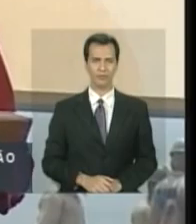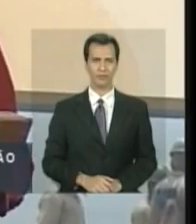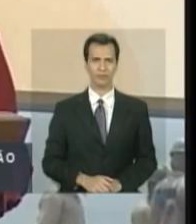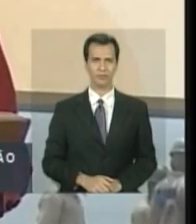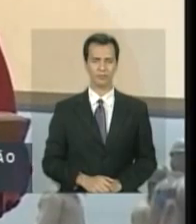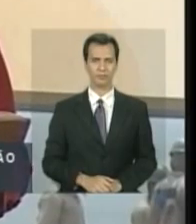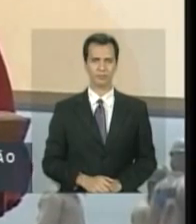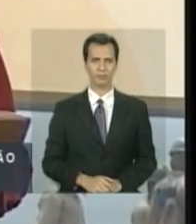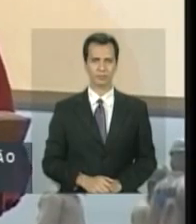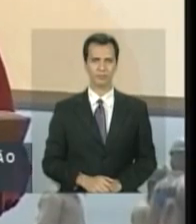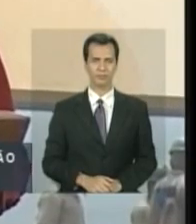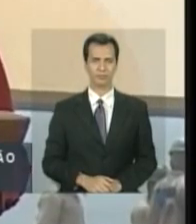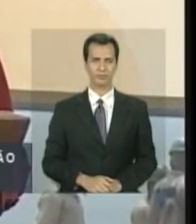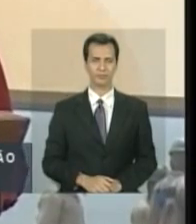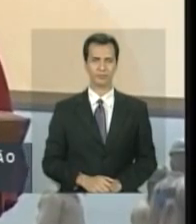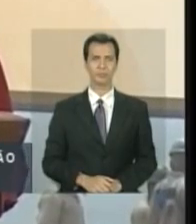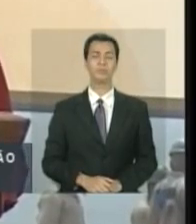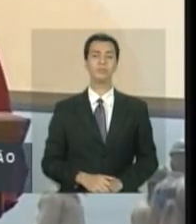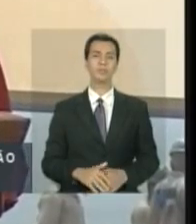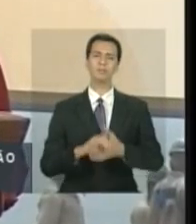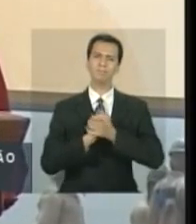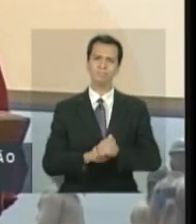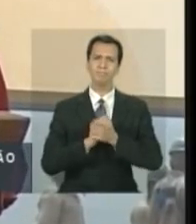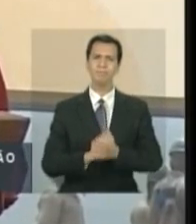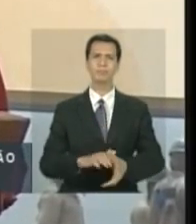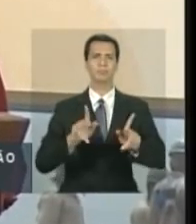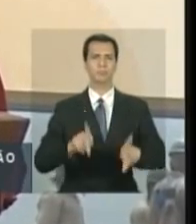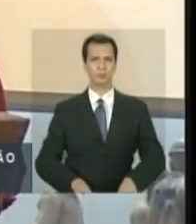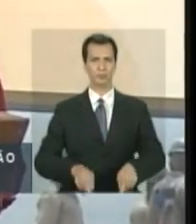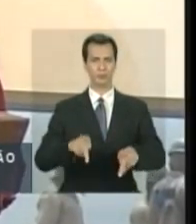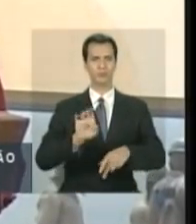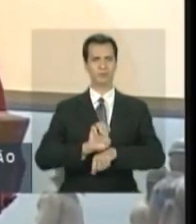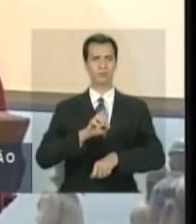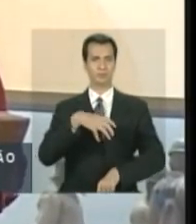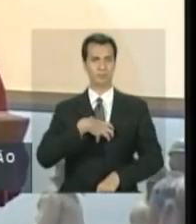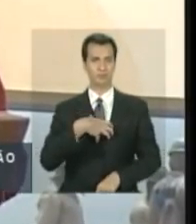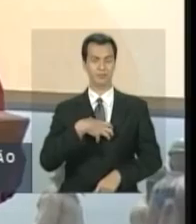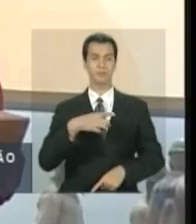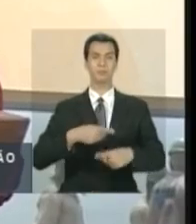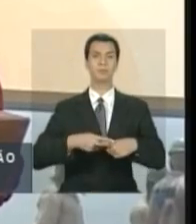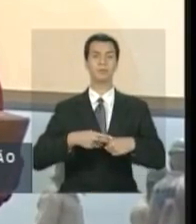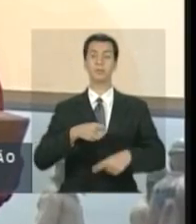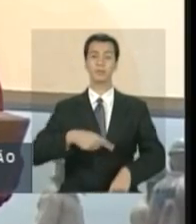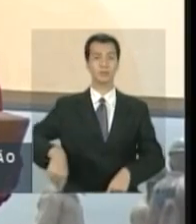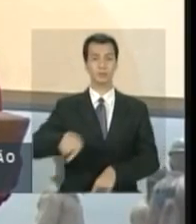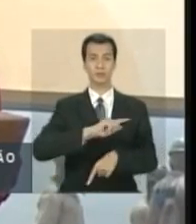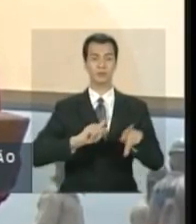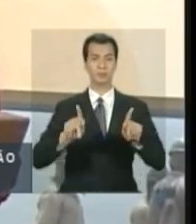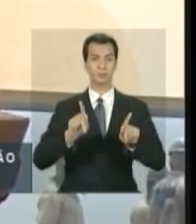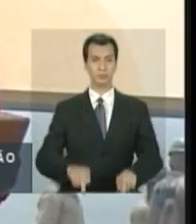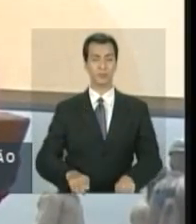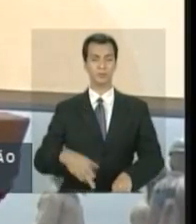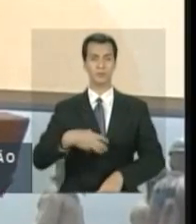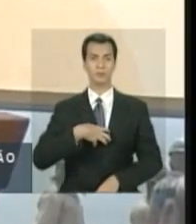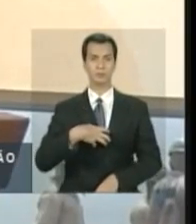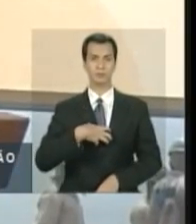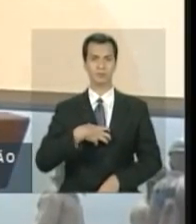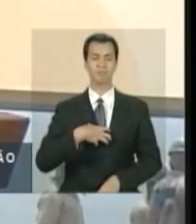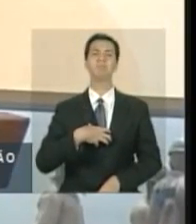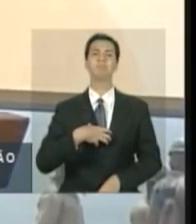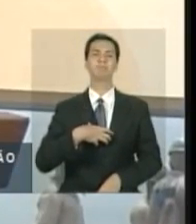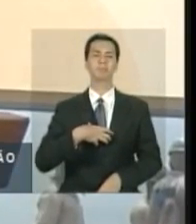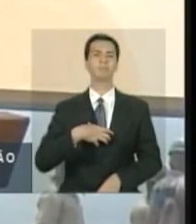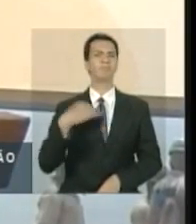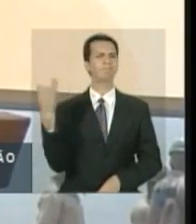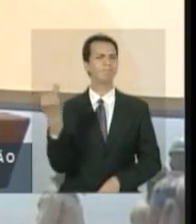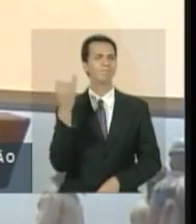Tanto pelo fato do povo baiano ter sido essencial para a minha eleição